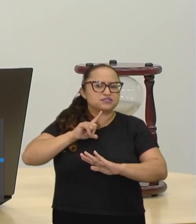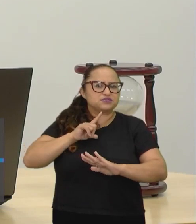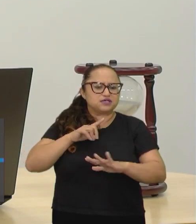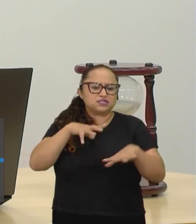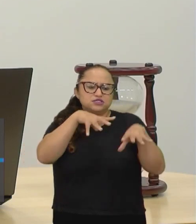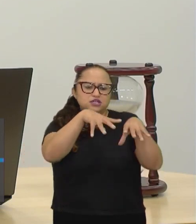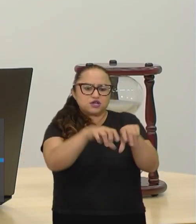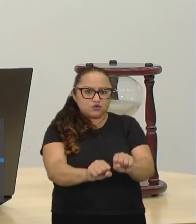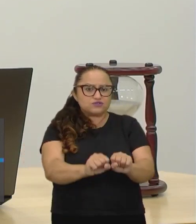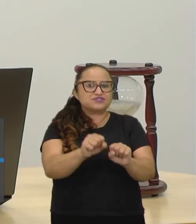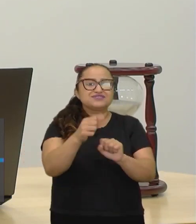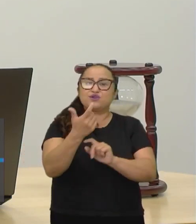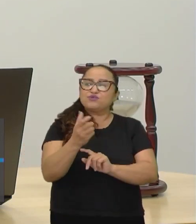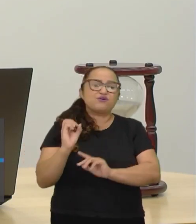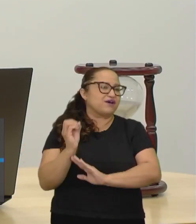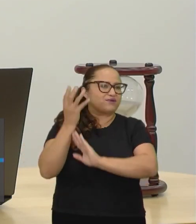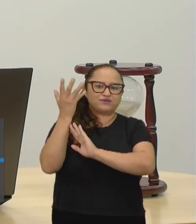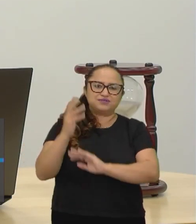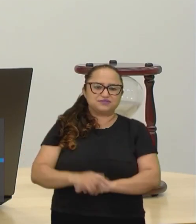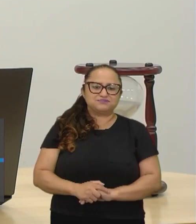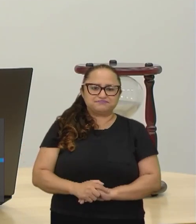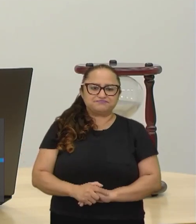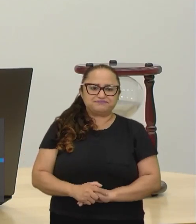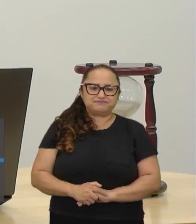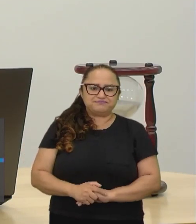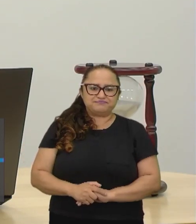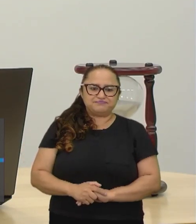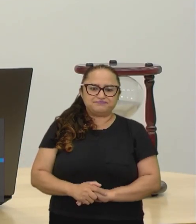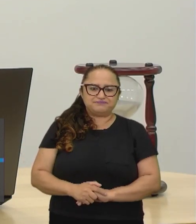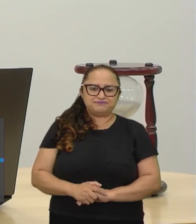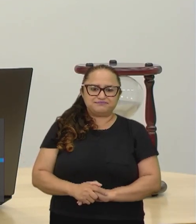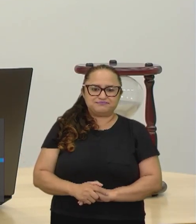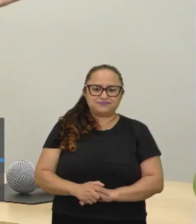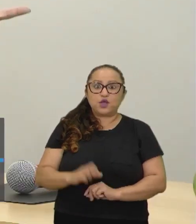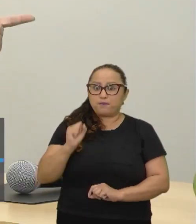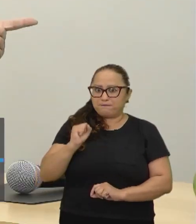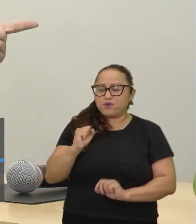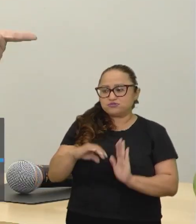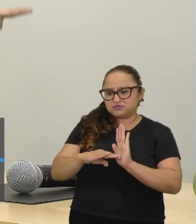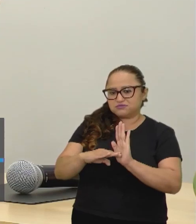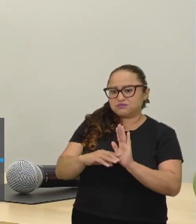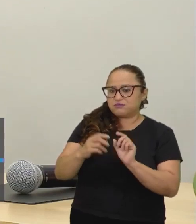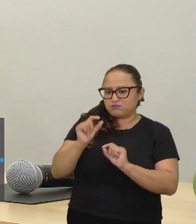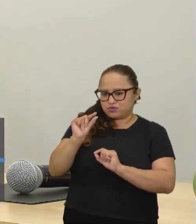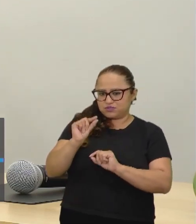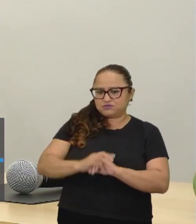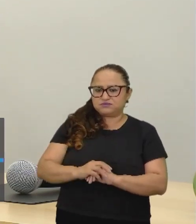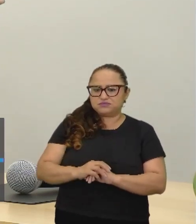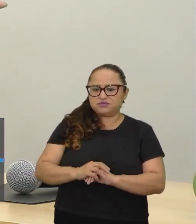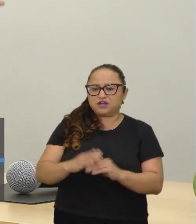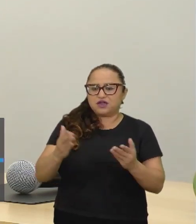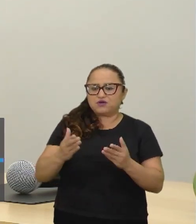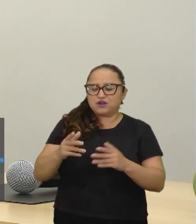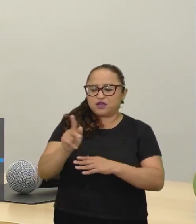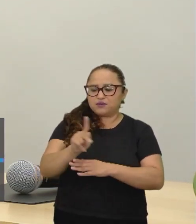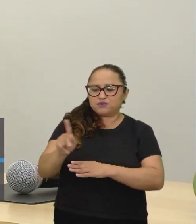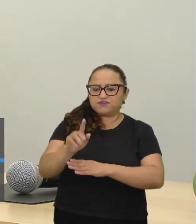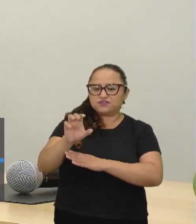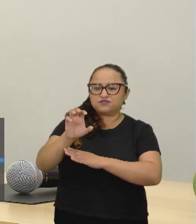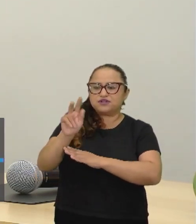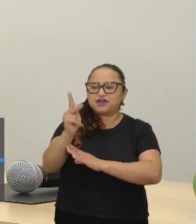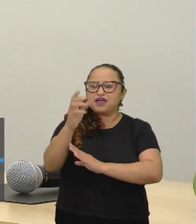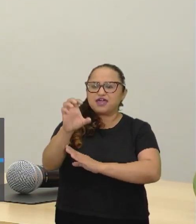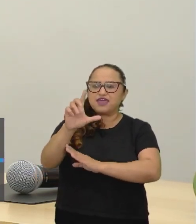descolonização. E aí... Posso comentar uma coisa rapidinho aqui? Uhum. Eu queria só dar um toque que a professora